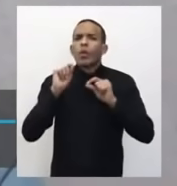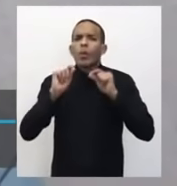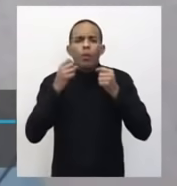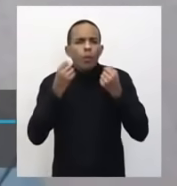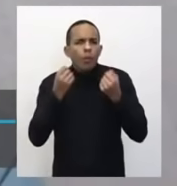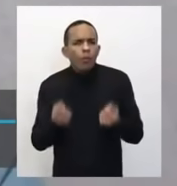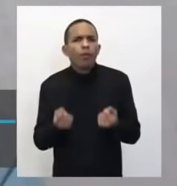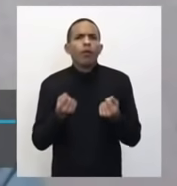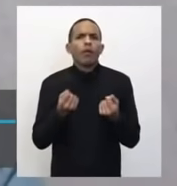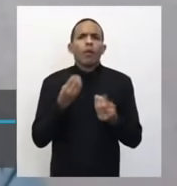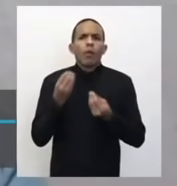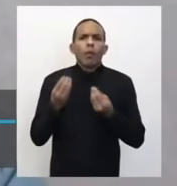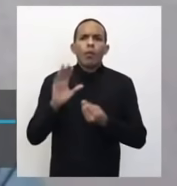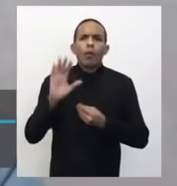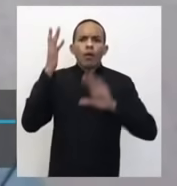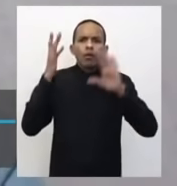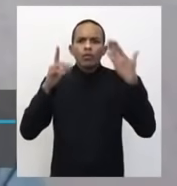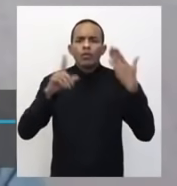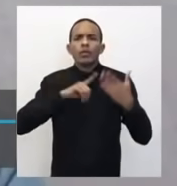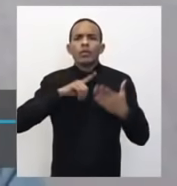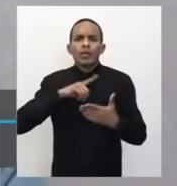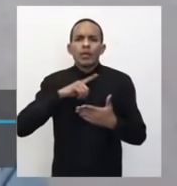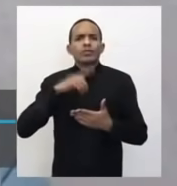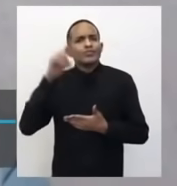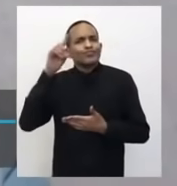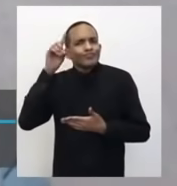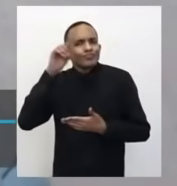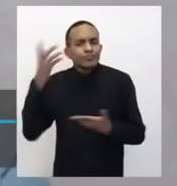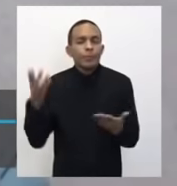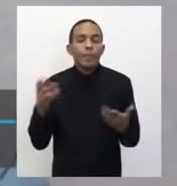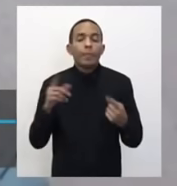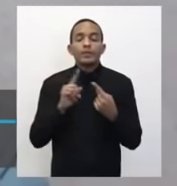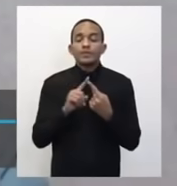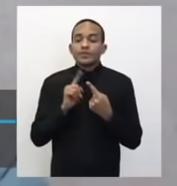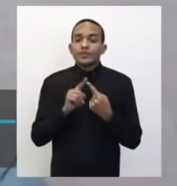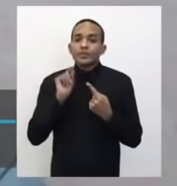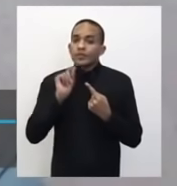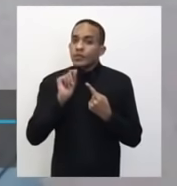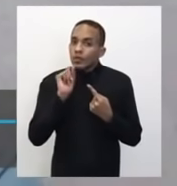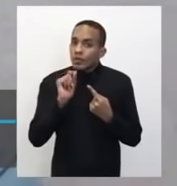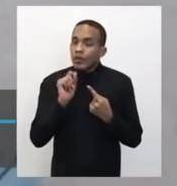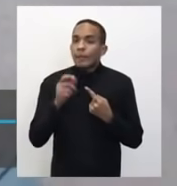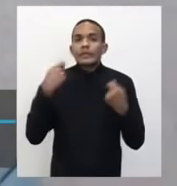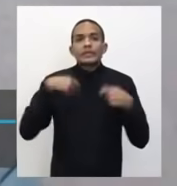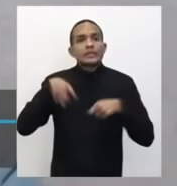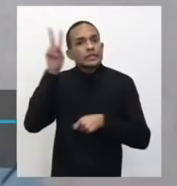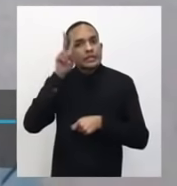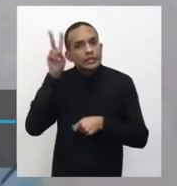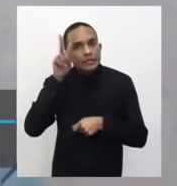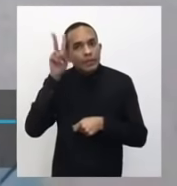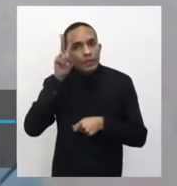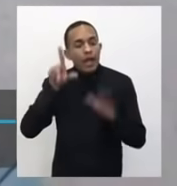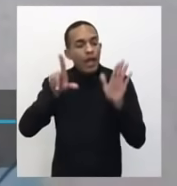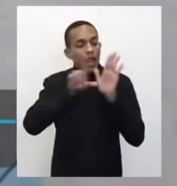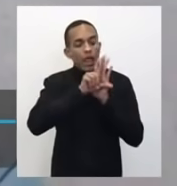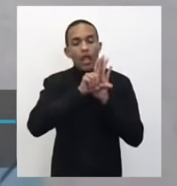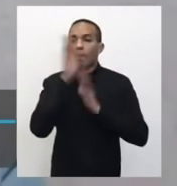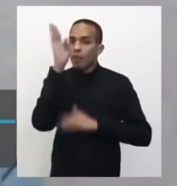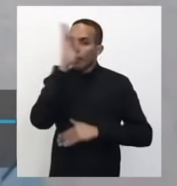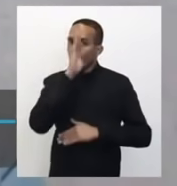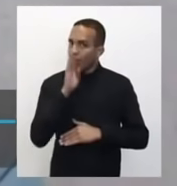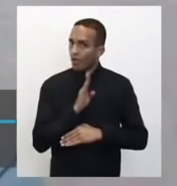essas situações têm no nosso cotidiano. Primeira coisa, vale lembrar que pelas leis